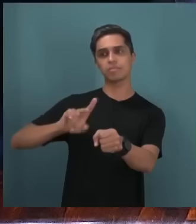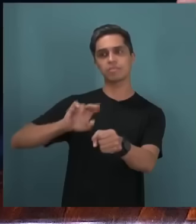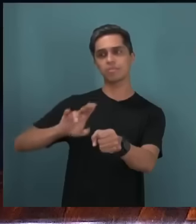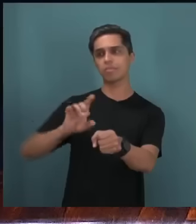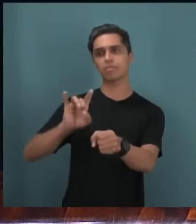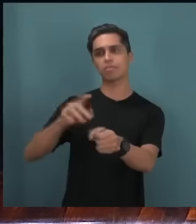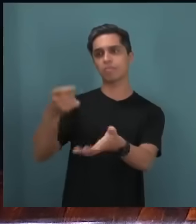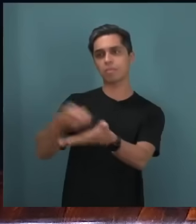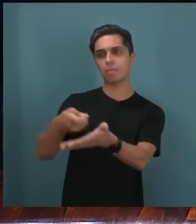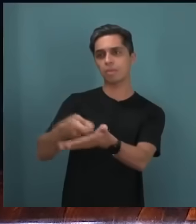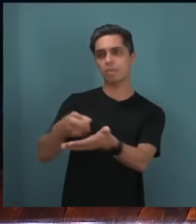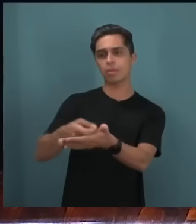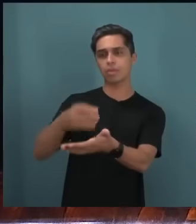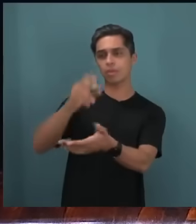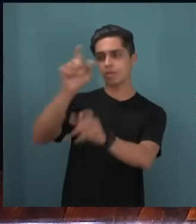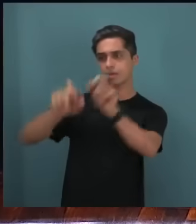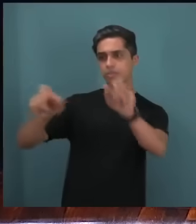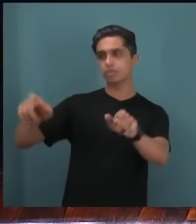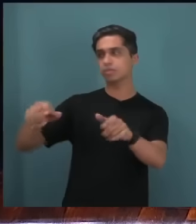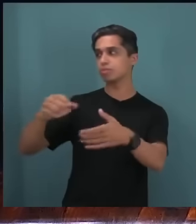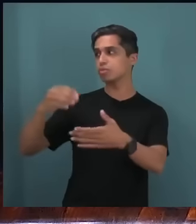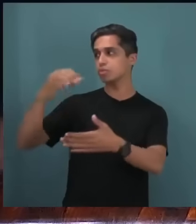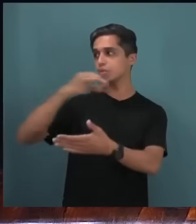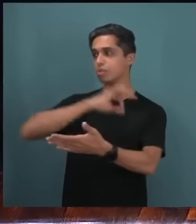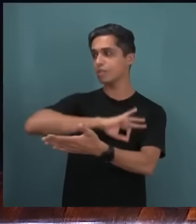de pagamento do trabalhador.